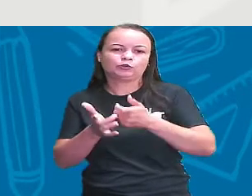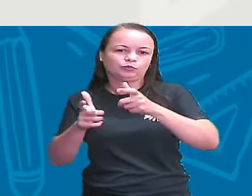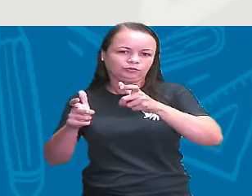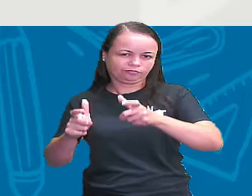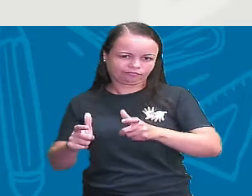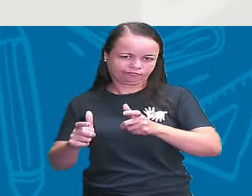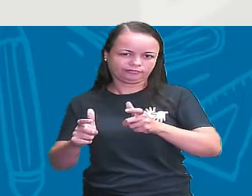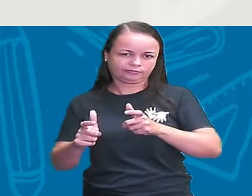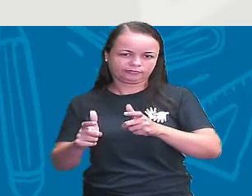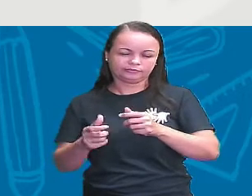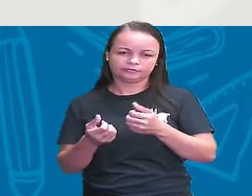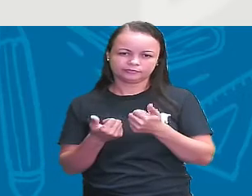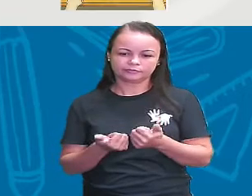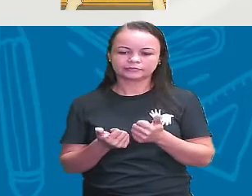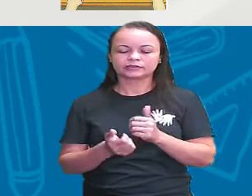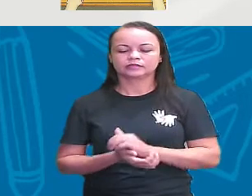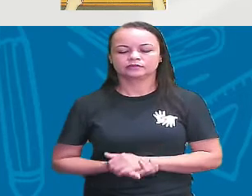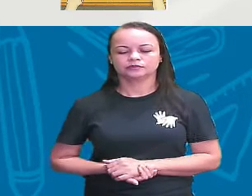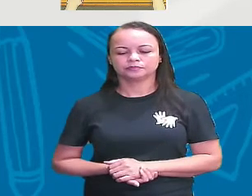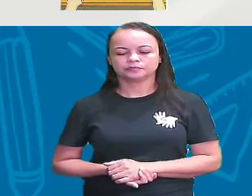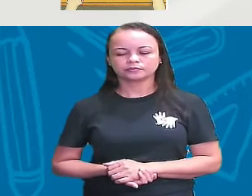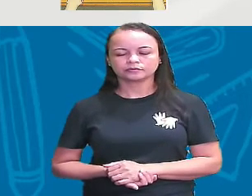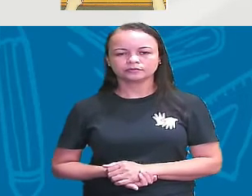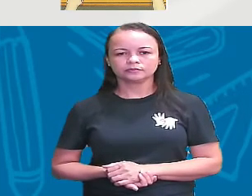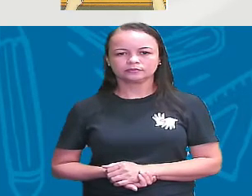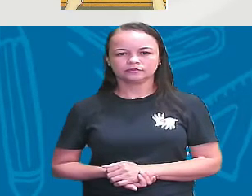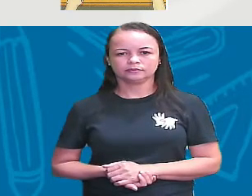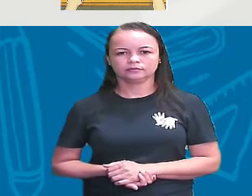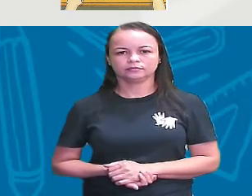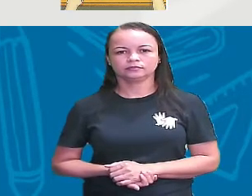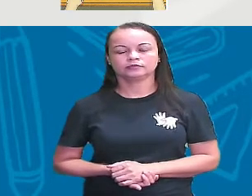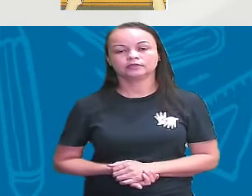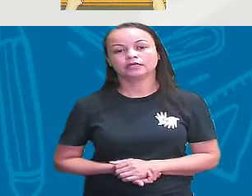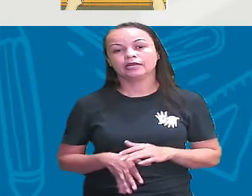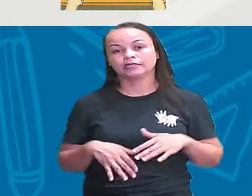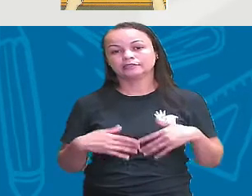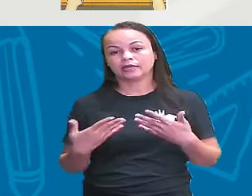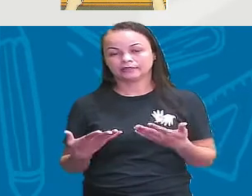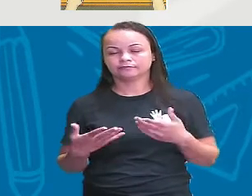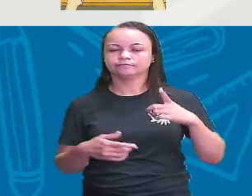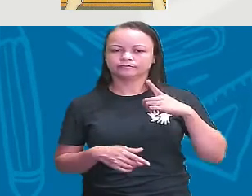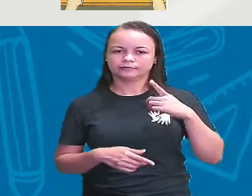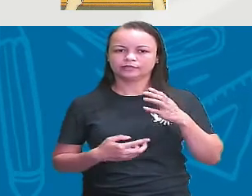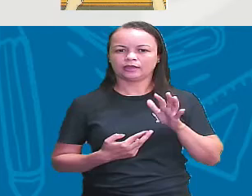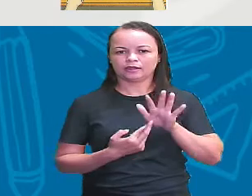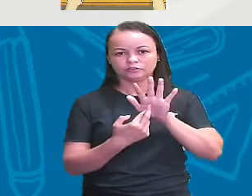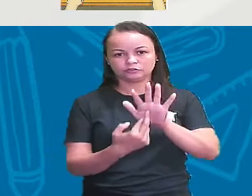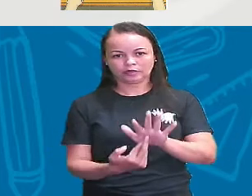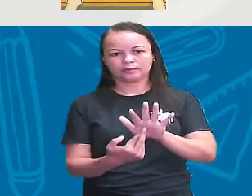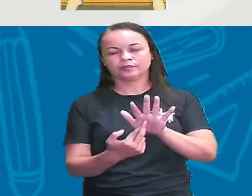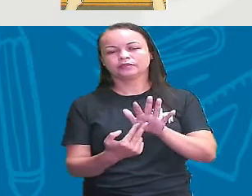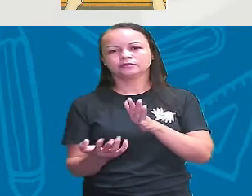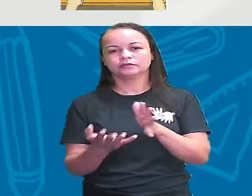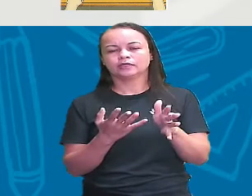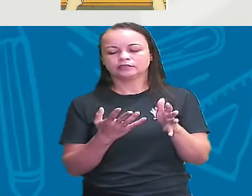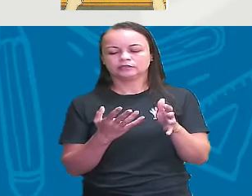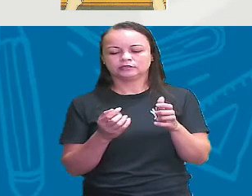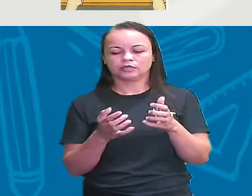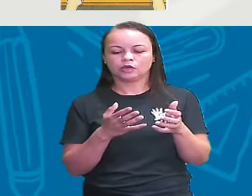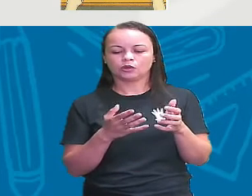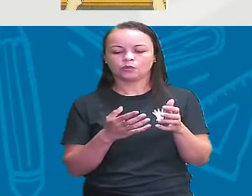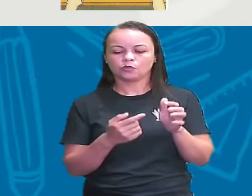local, tá bom? Seguindo. Daí a gente tem as representações, né? Ato ou efeito